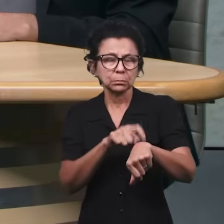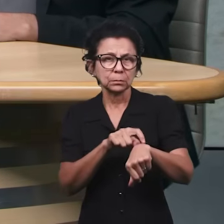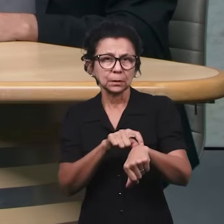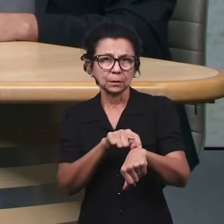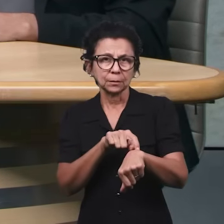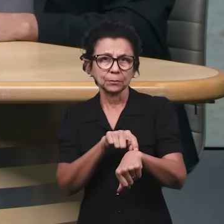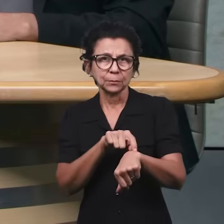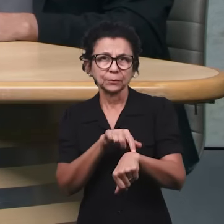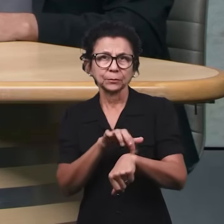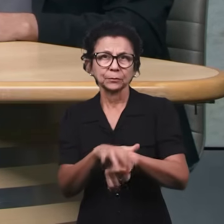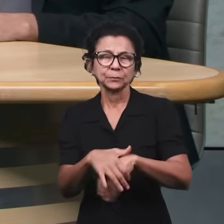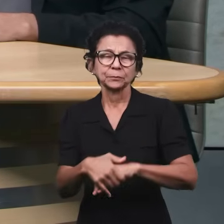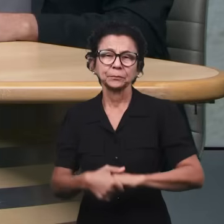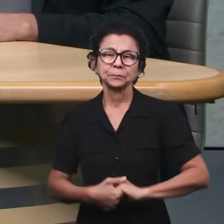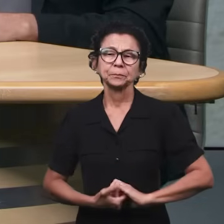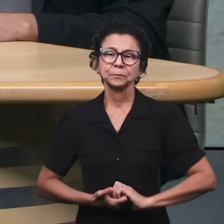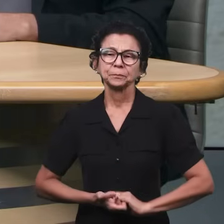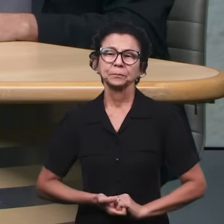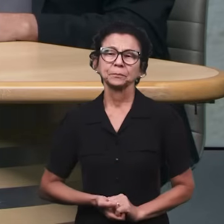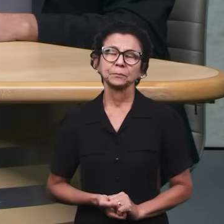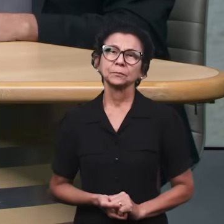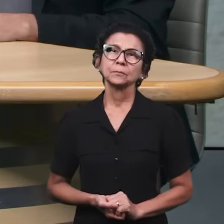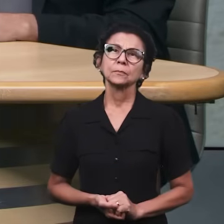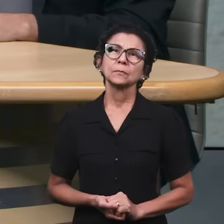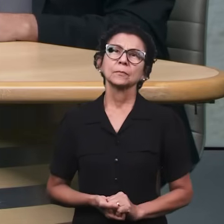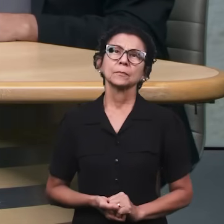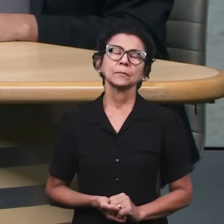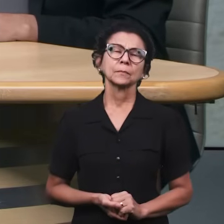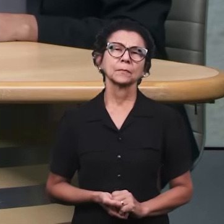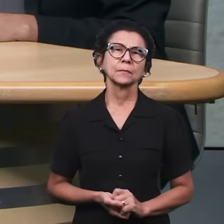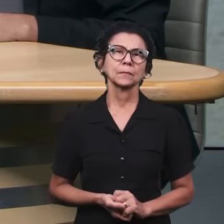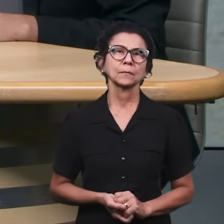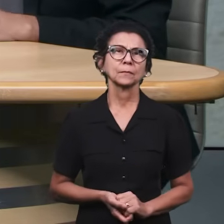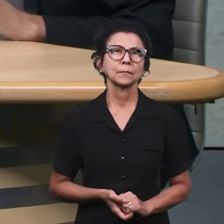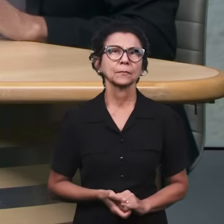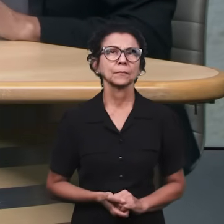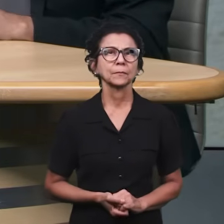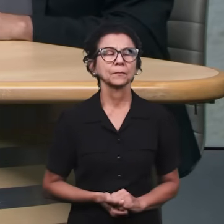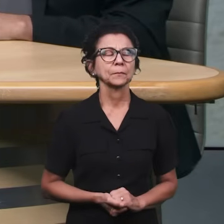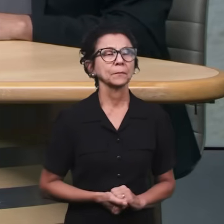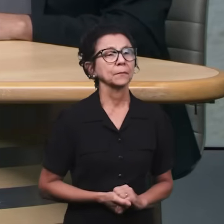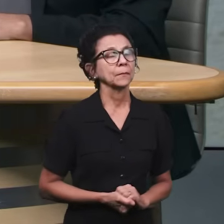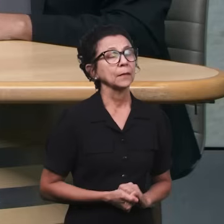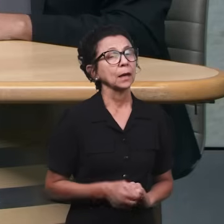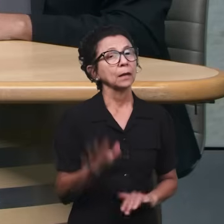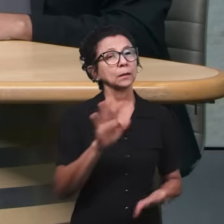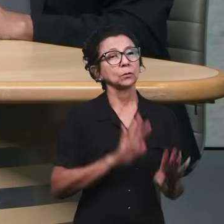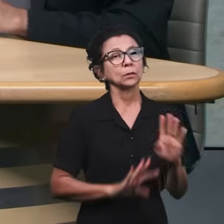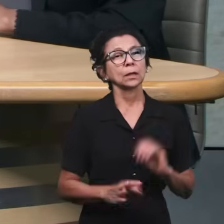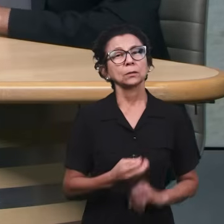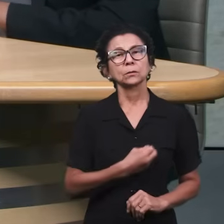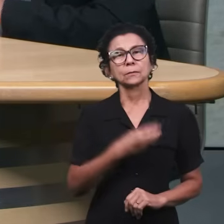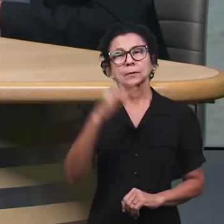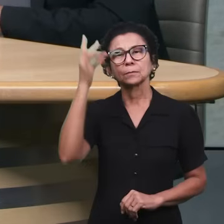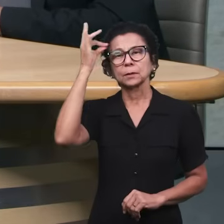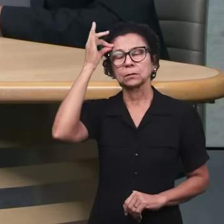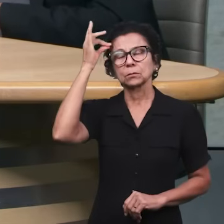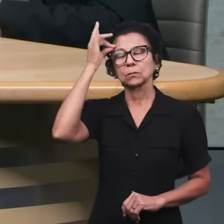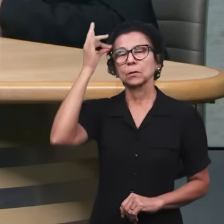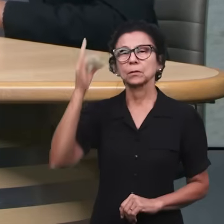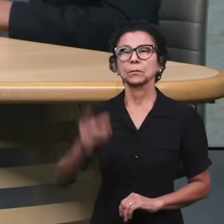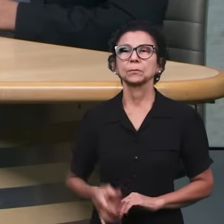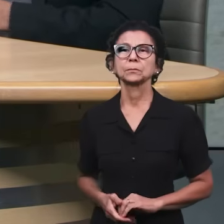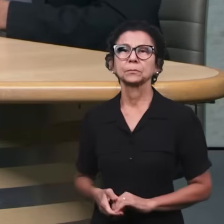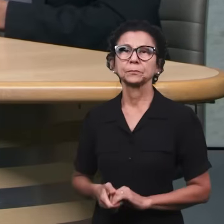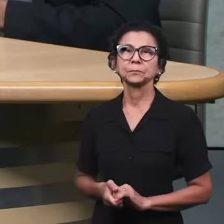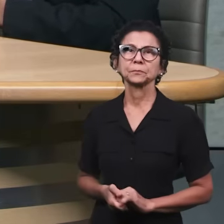E isso vai chegar na parte espiritual, porque a pessoa às vezes 3 e 5 não consegue ler. E não só a